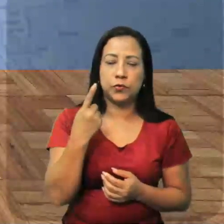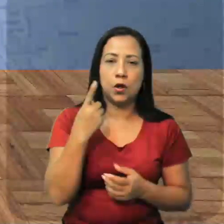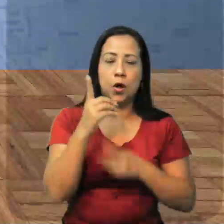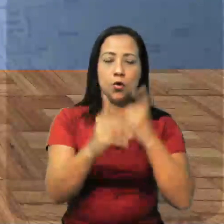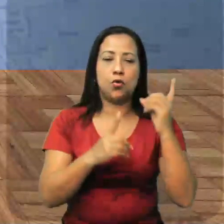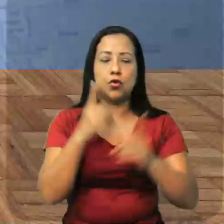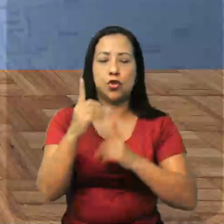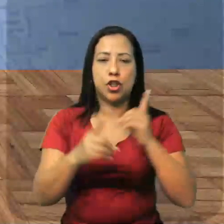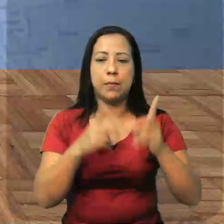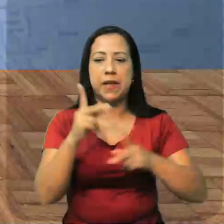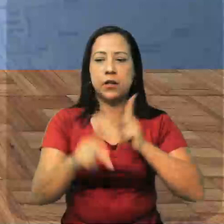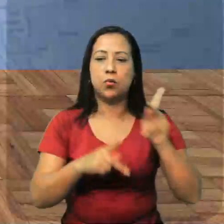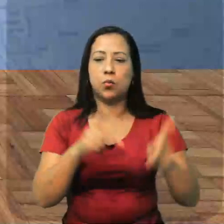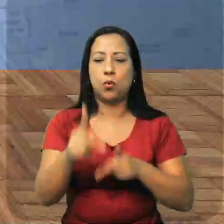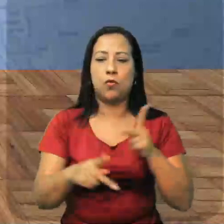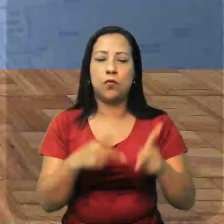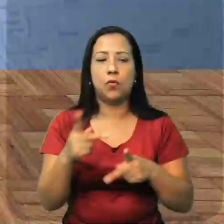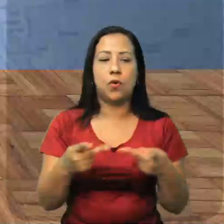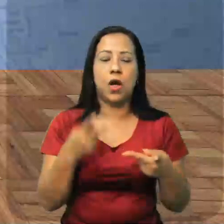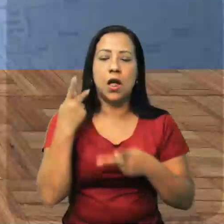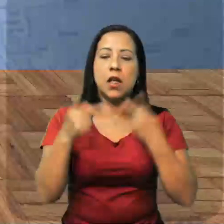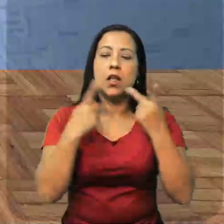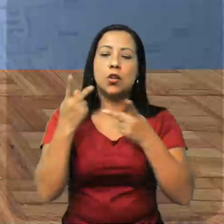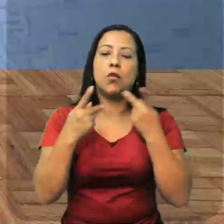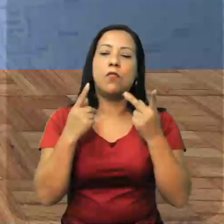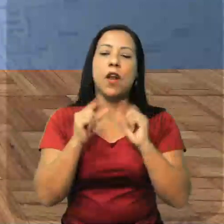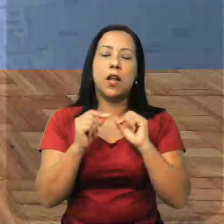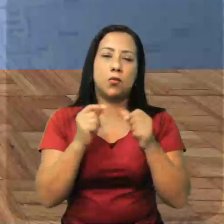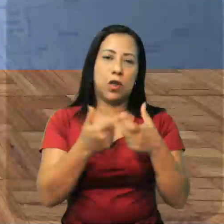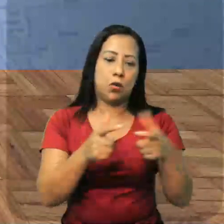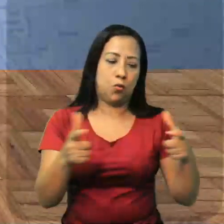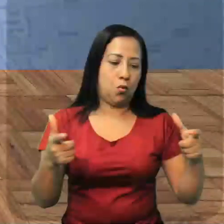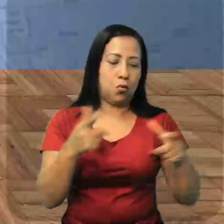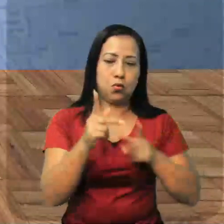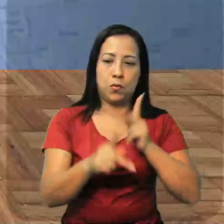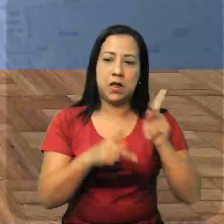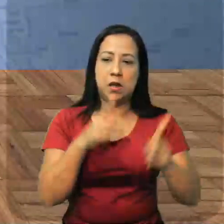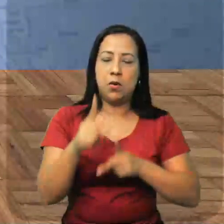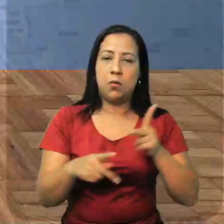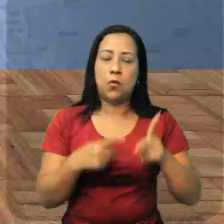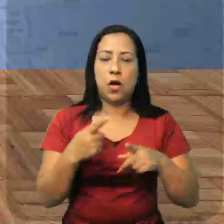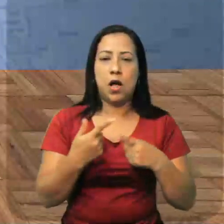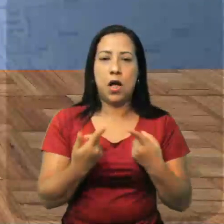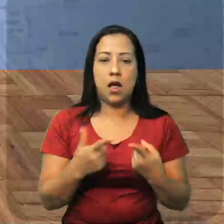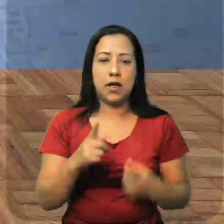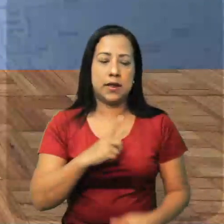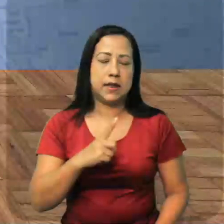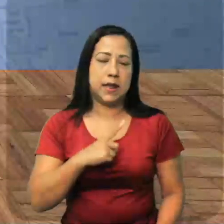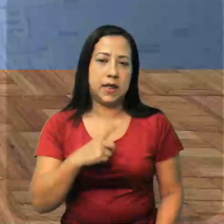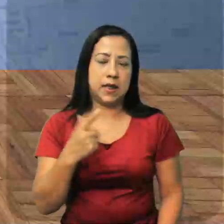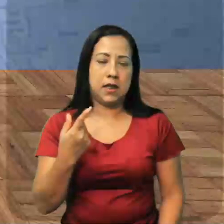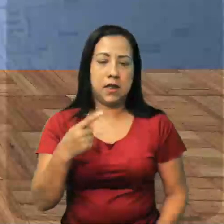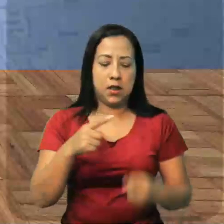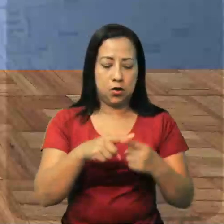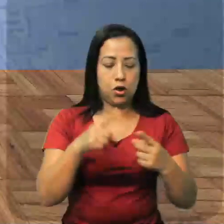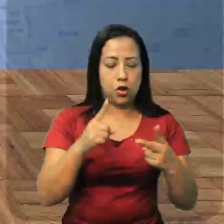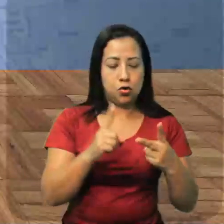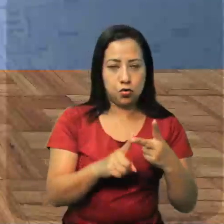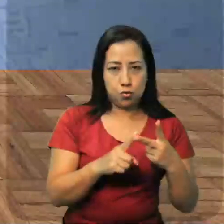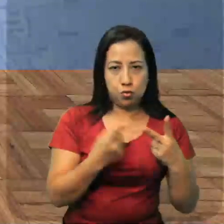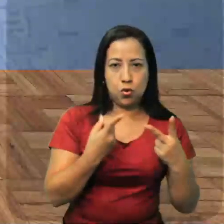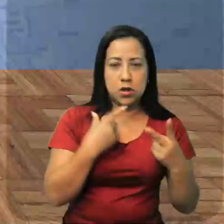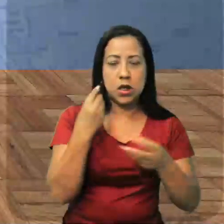dinâmicas populacionais, eu estou falando do crescimento da população. Tem duas maneiras de você analisar essa